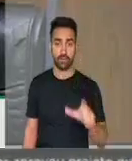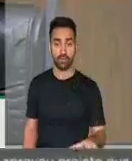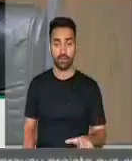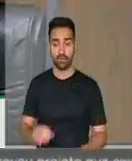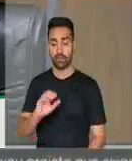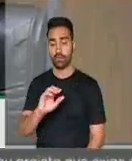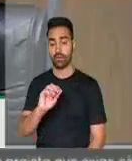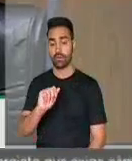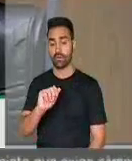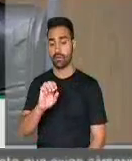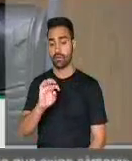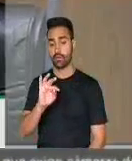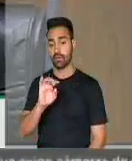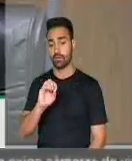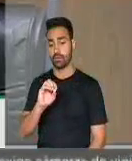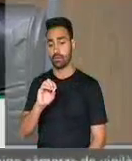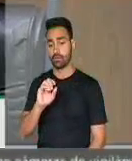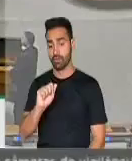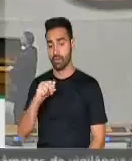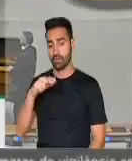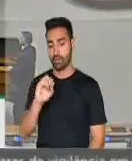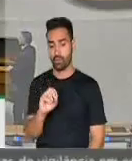Caetano, que não é Veloso, mas é Caetano.